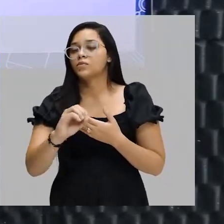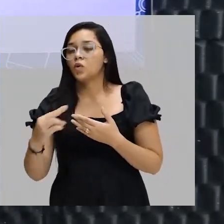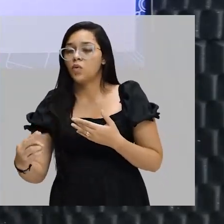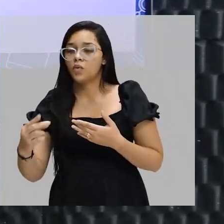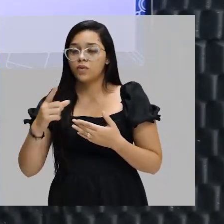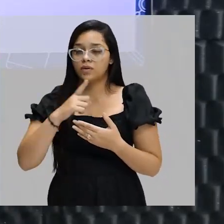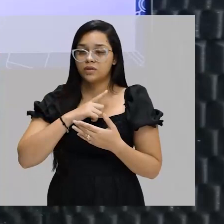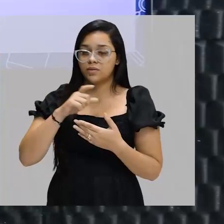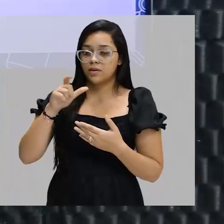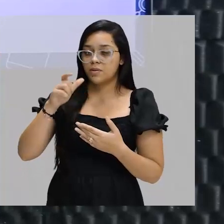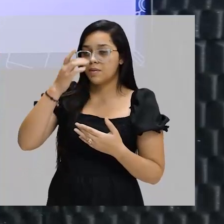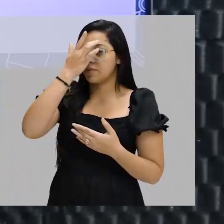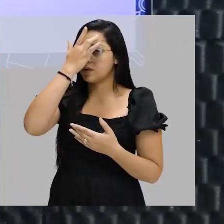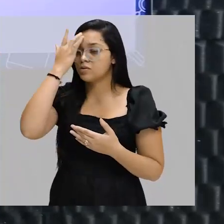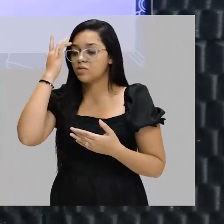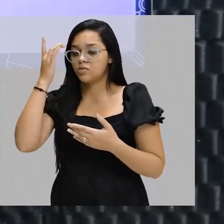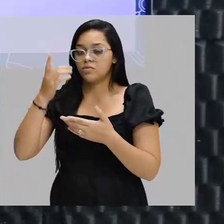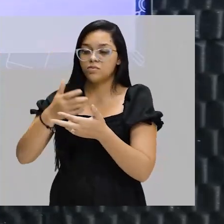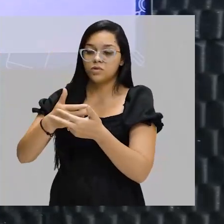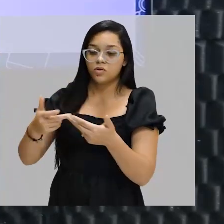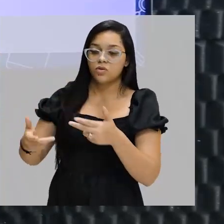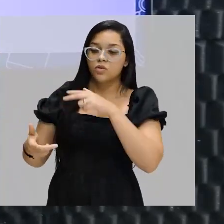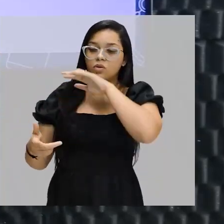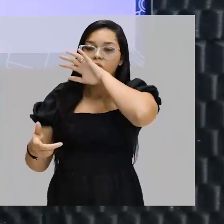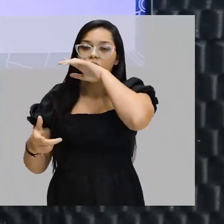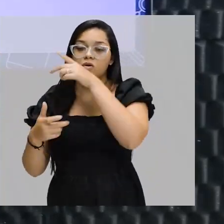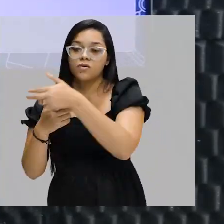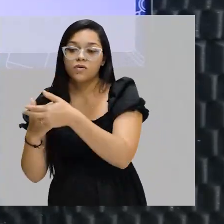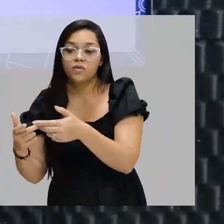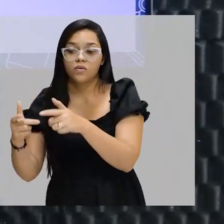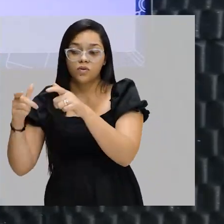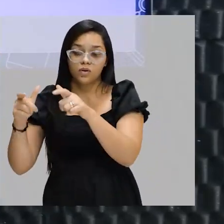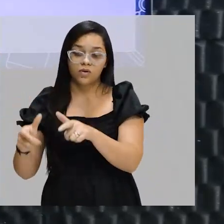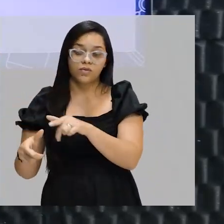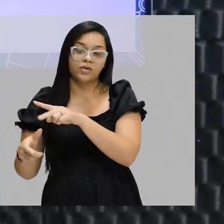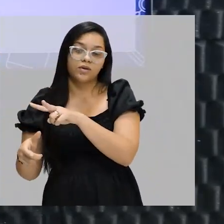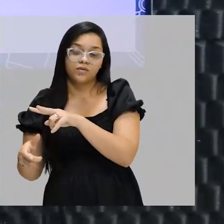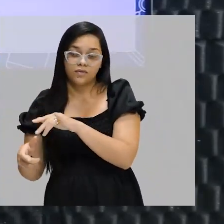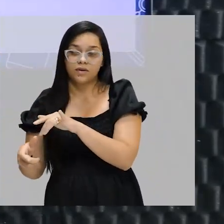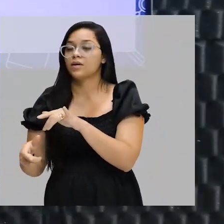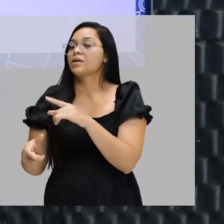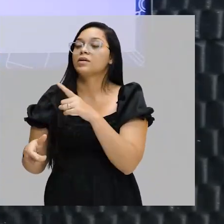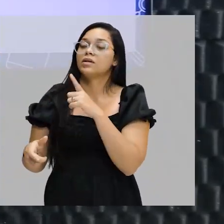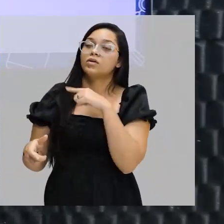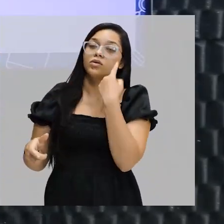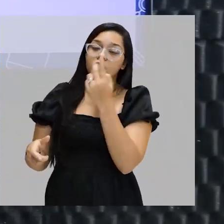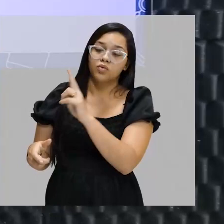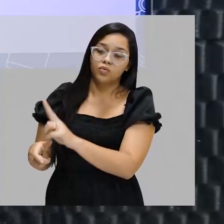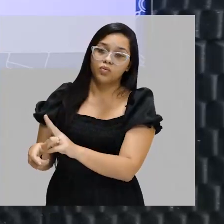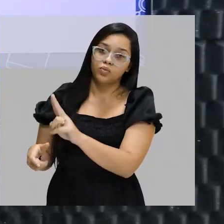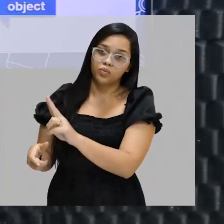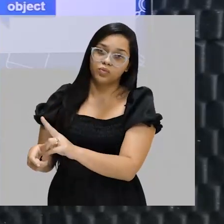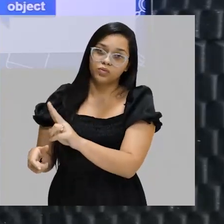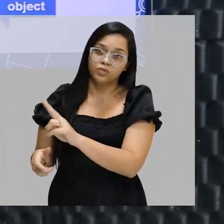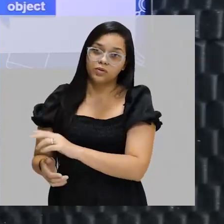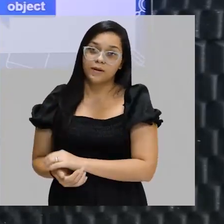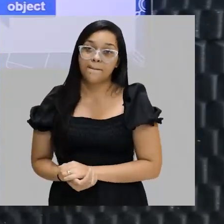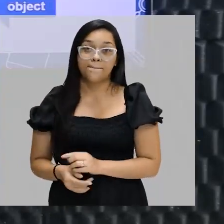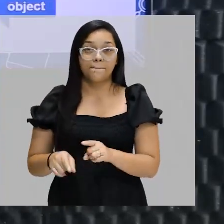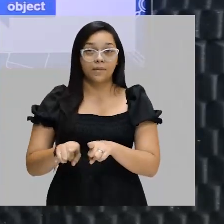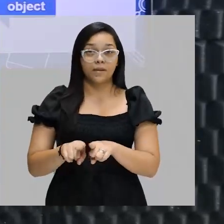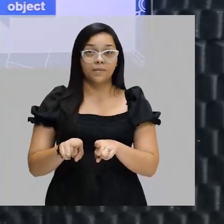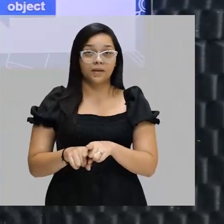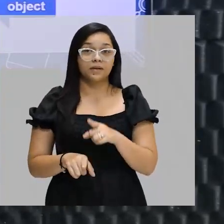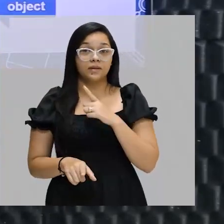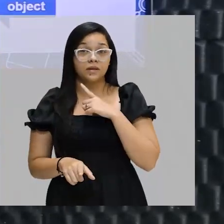refere a uma pessoa, a uma coisa, um animal ou um lugar, que vai determinar os nossos usos, tá bom? Nós vamos